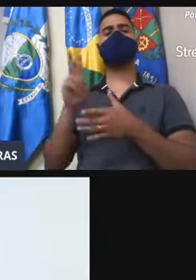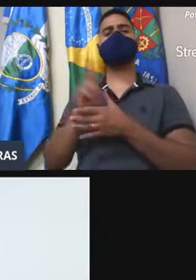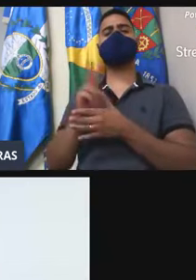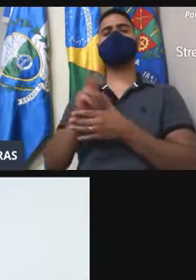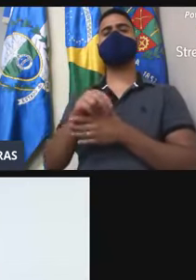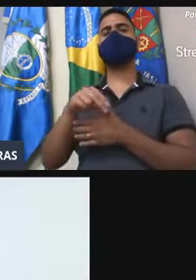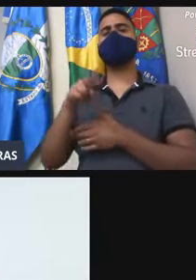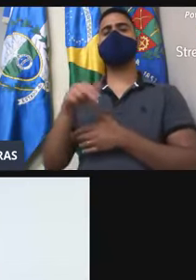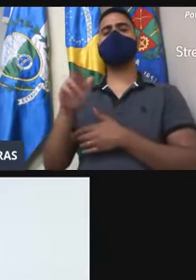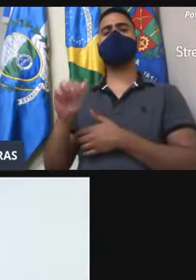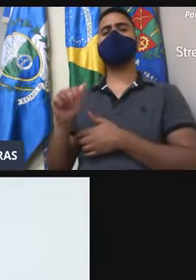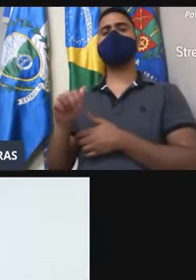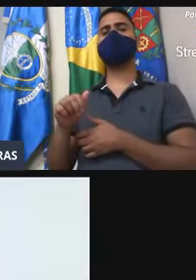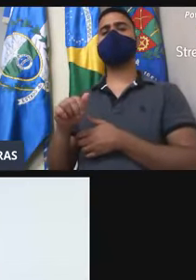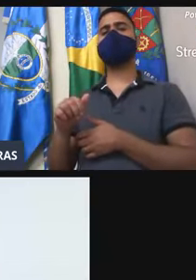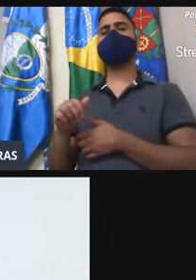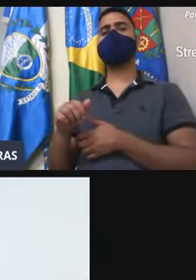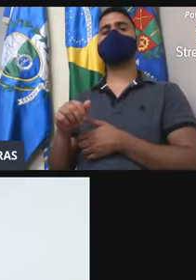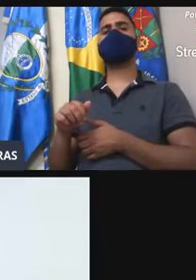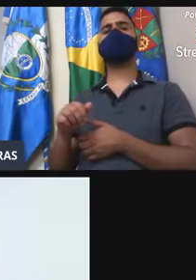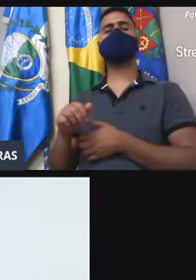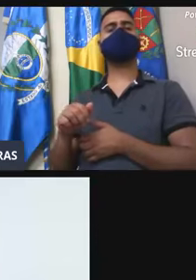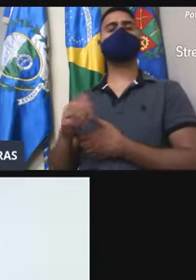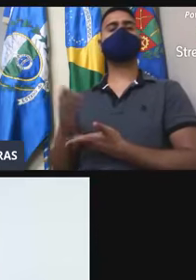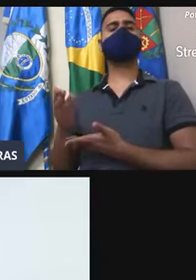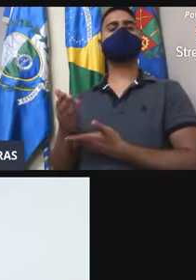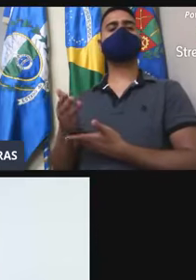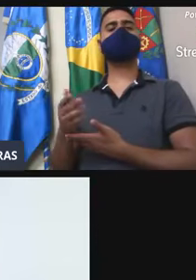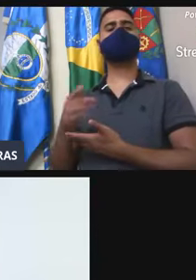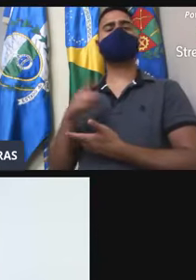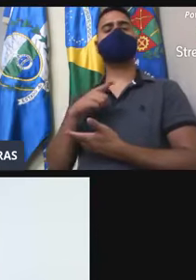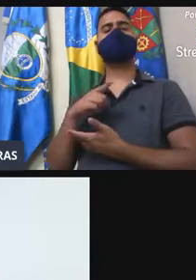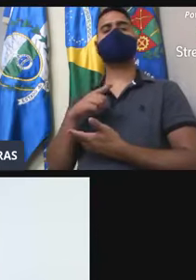nunca submeteu-se a uma reeleição.